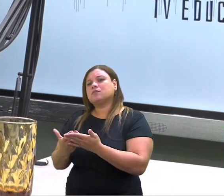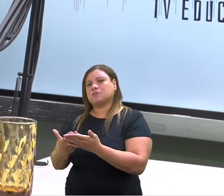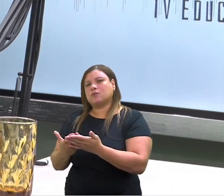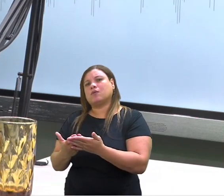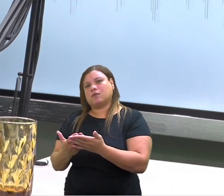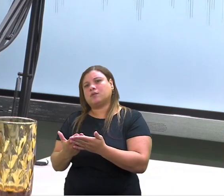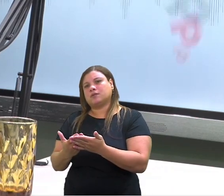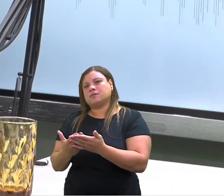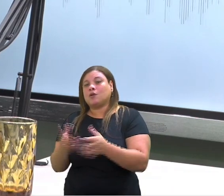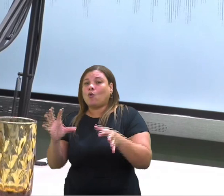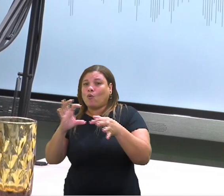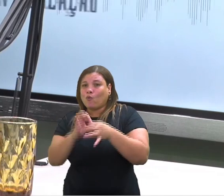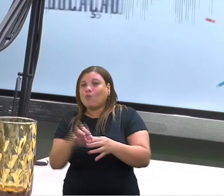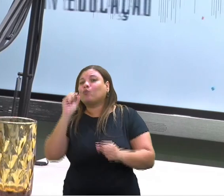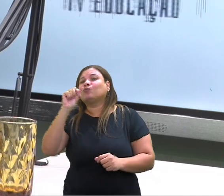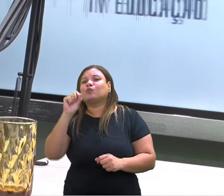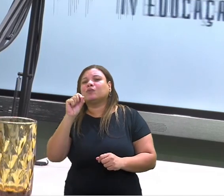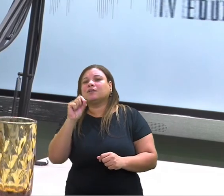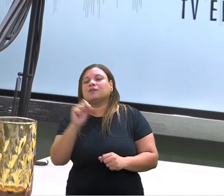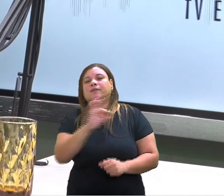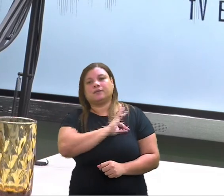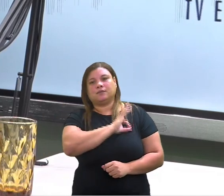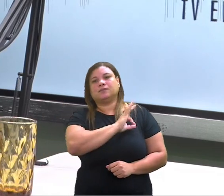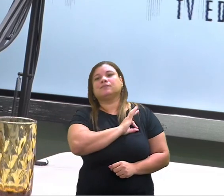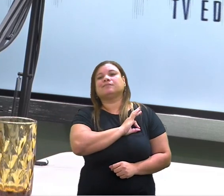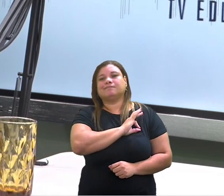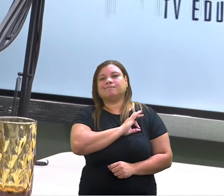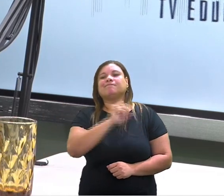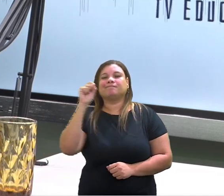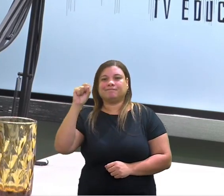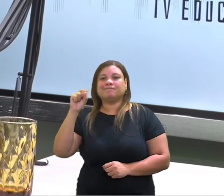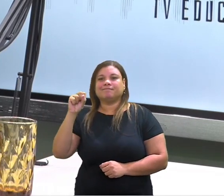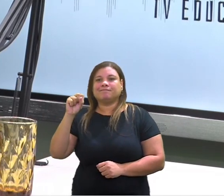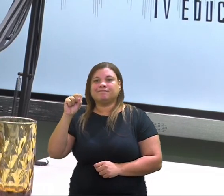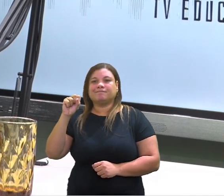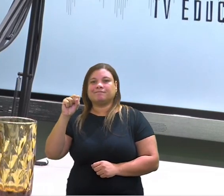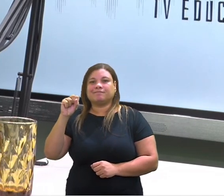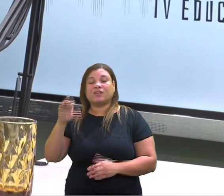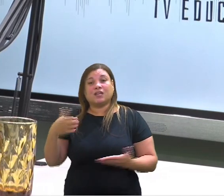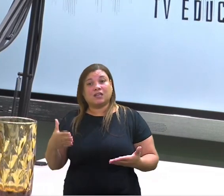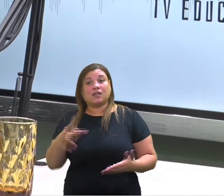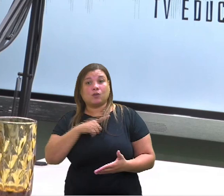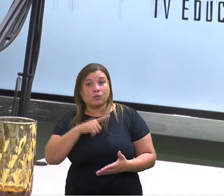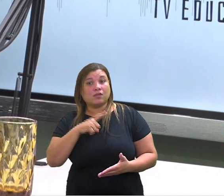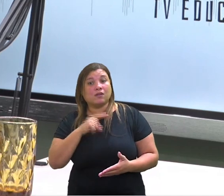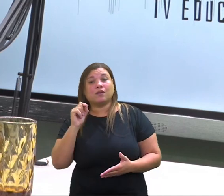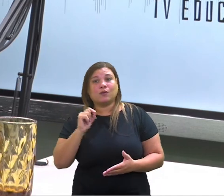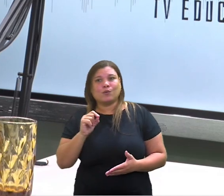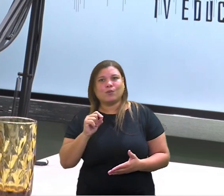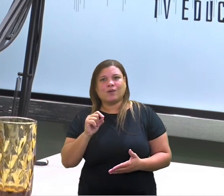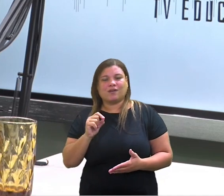quando eu passo para a administração, é uma sanção administrativa, um desrespeito, uma desobediência. Então são coisas muito próximas,